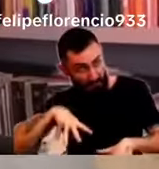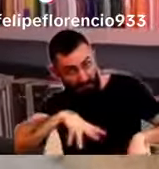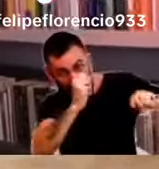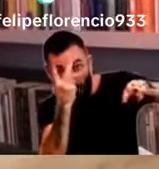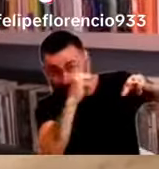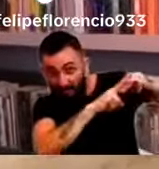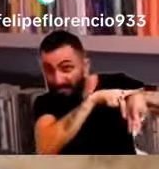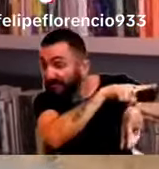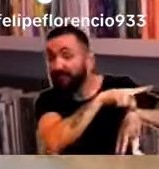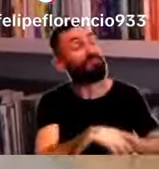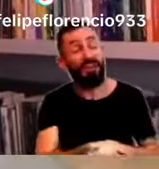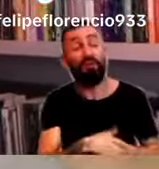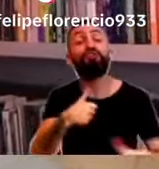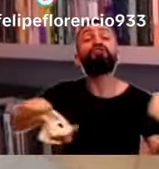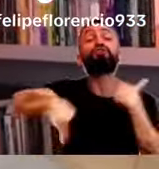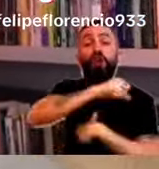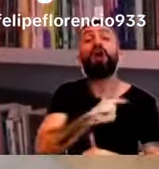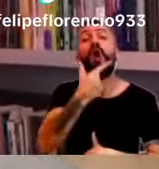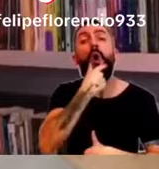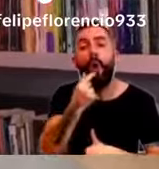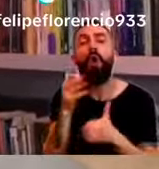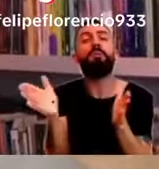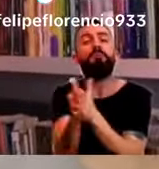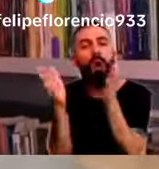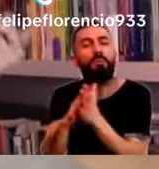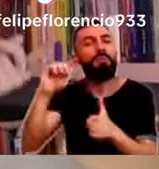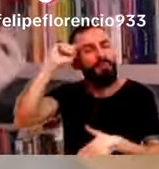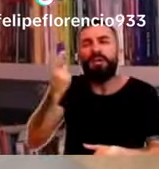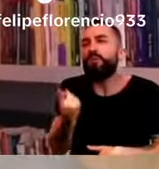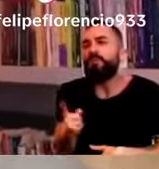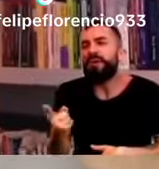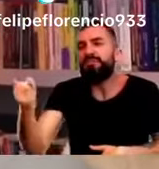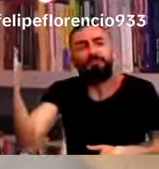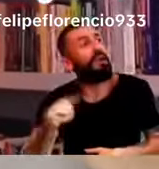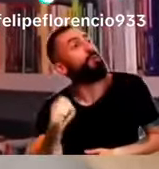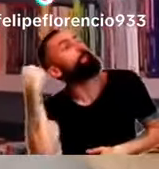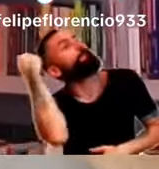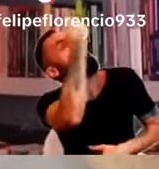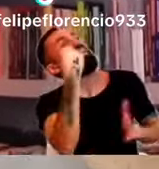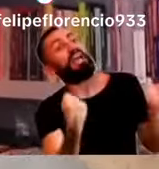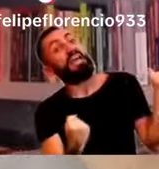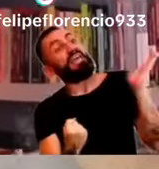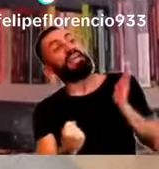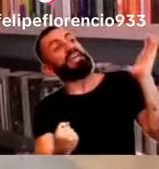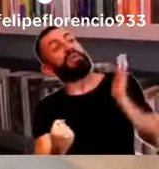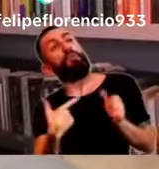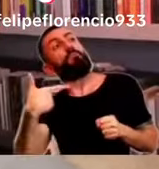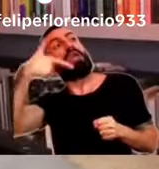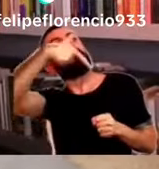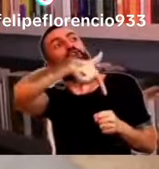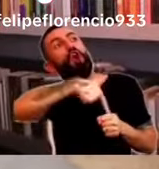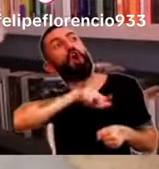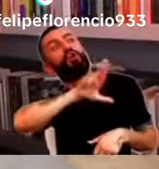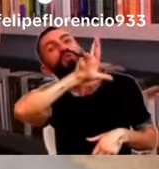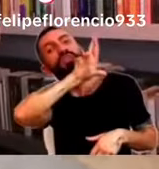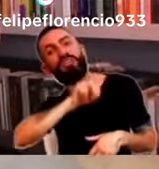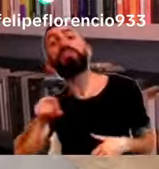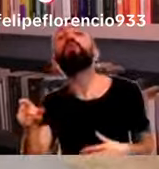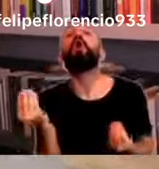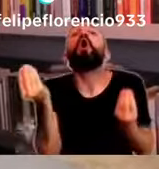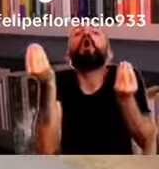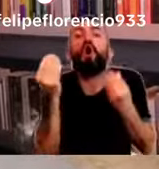que, que teria acontecido se um homem preto, pobre e periférico tivesse matado o filho do magnata do petróleo carioca? O discurso do